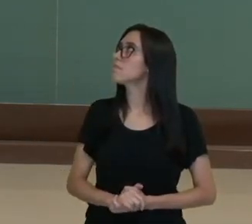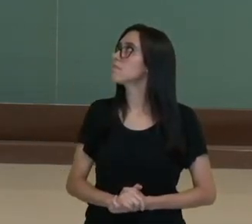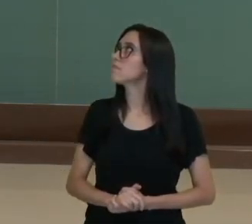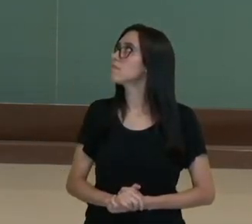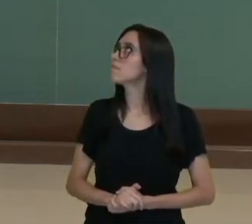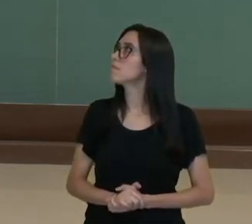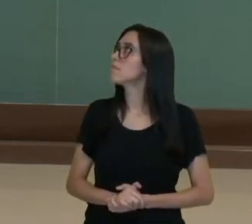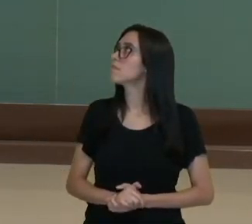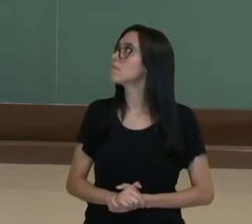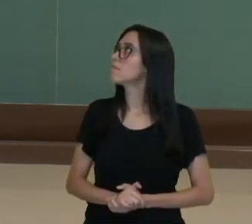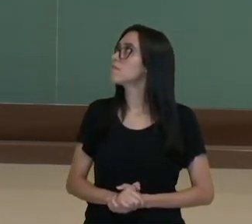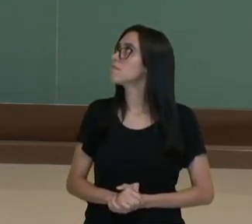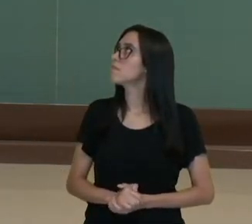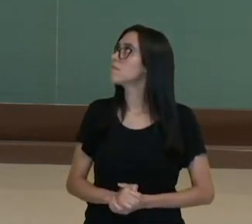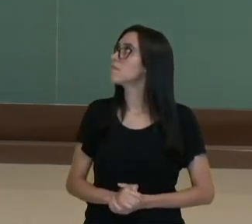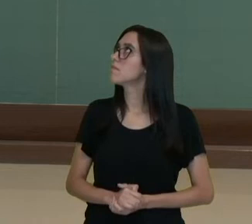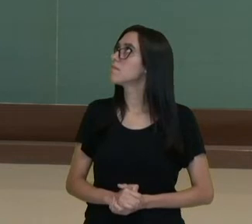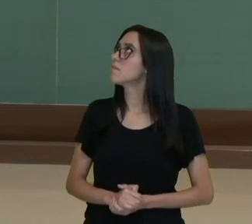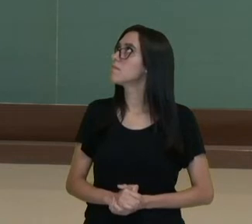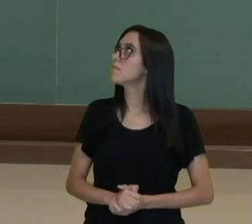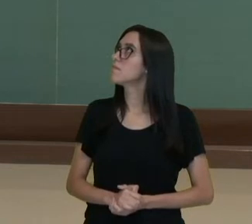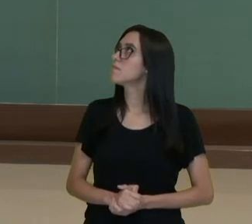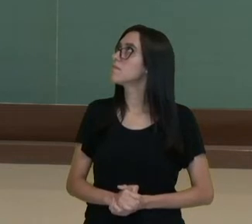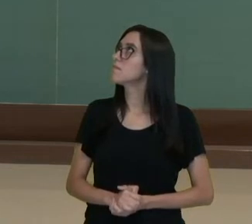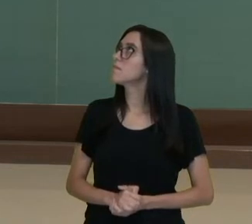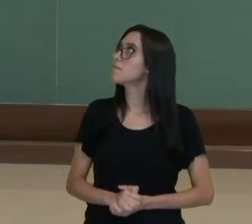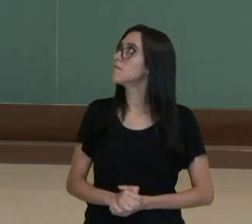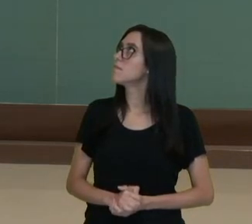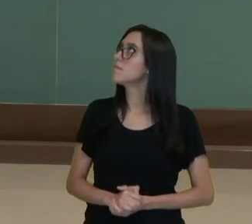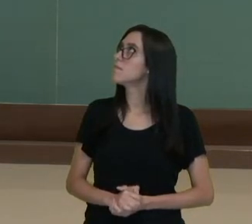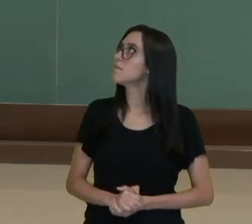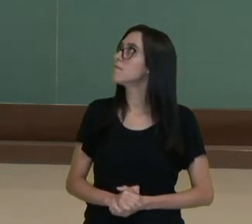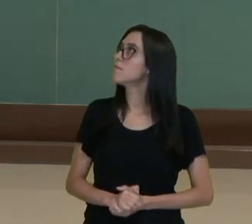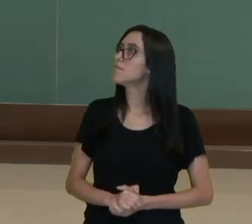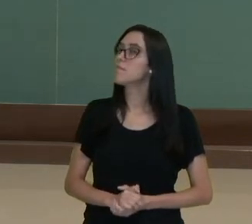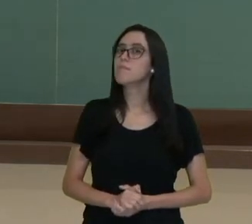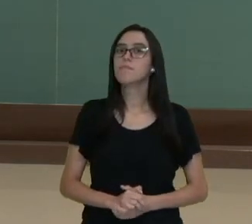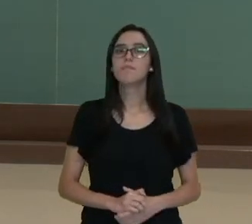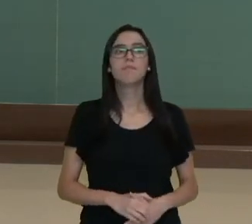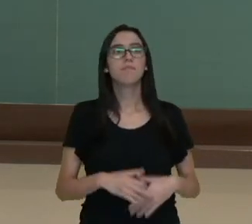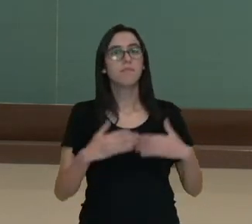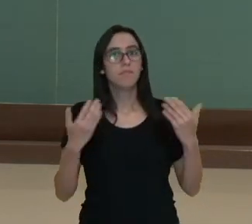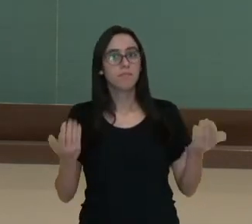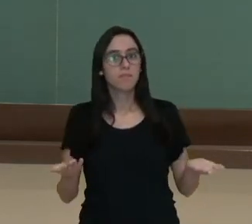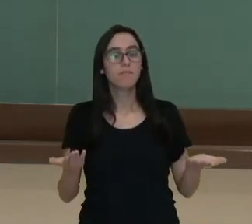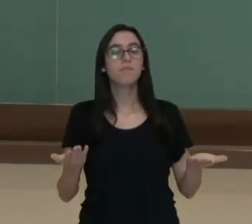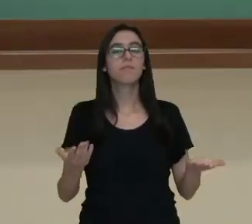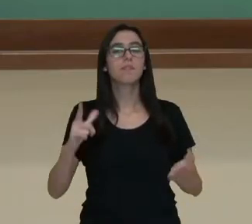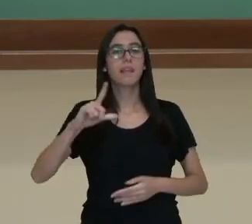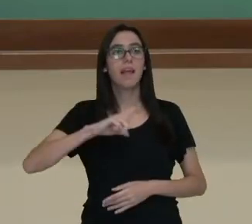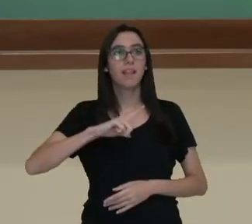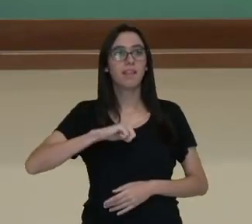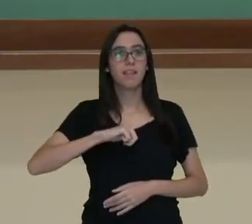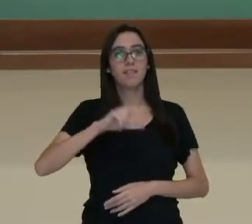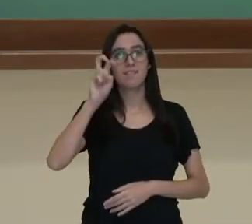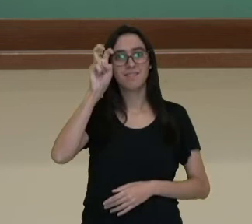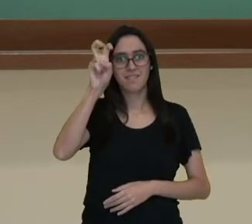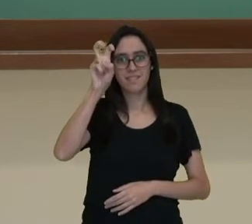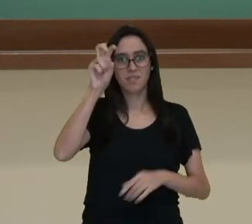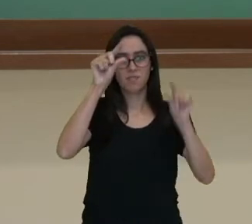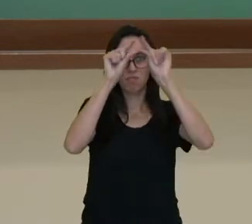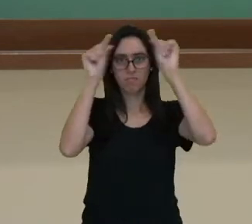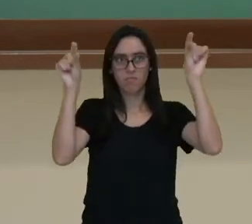do alfabeto em espanhol, decifra as palavras abaixo. Ou seja, vocês têm aqui 5 sequências